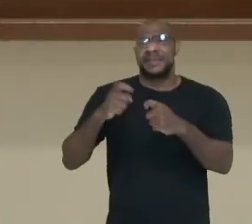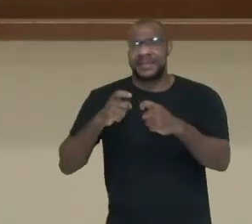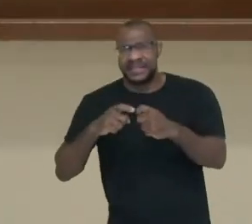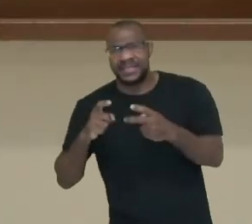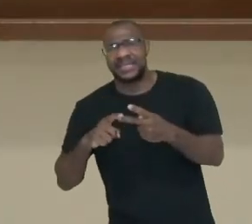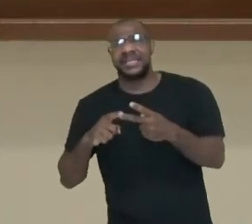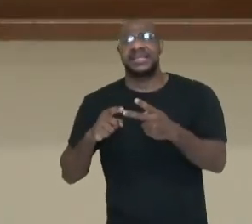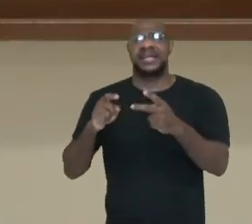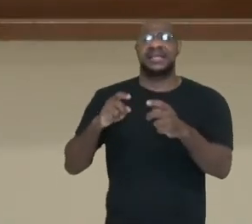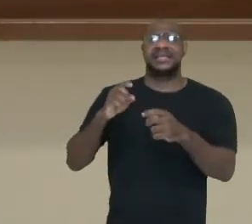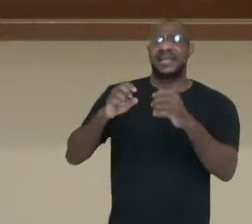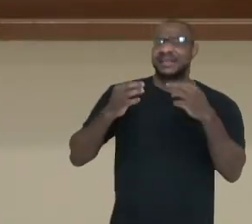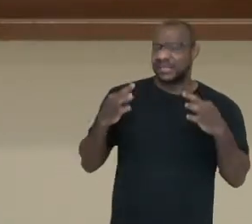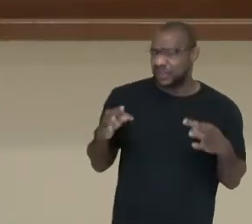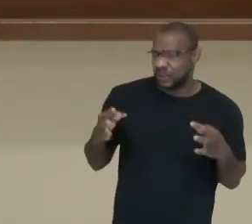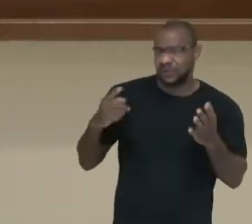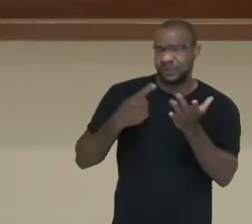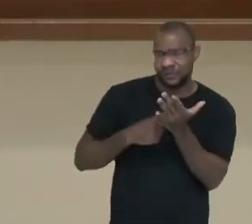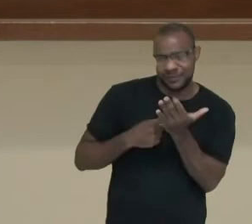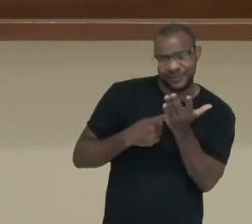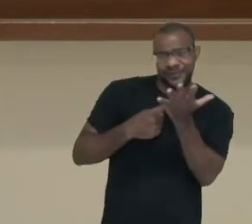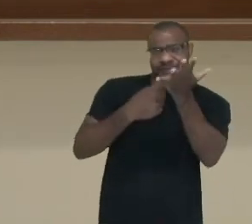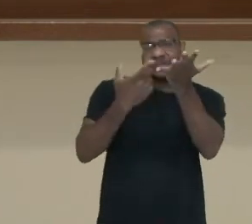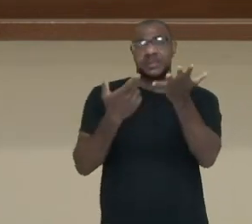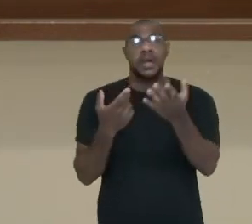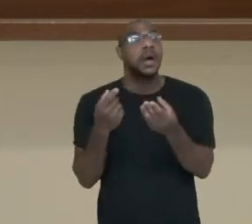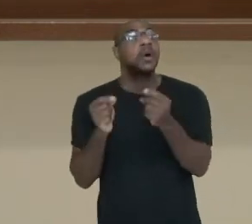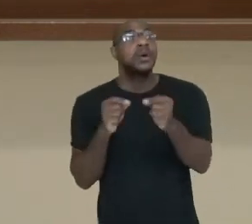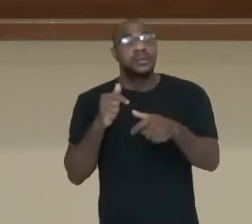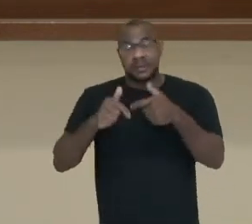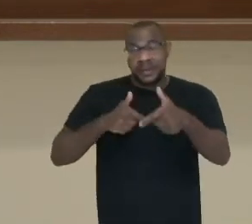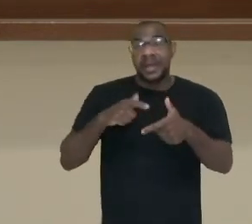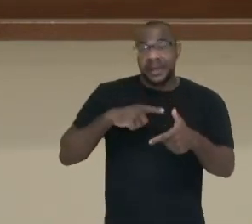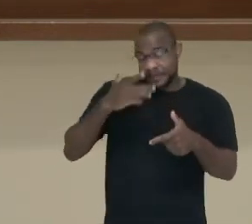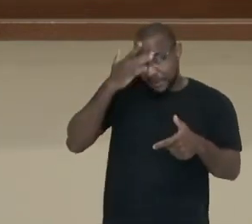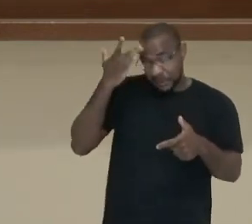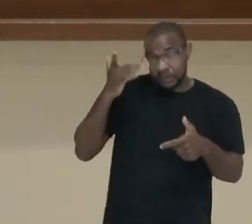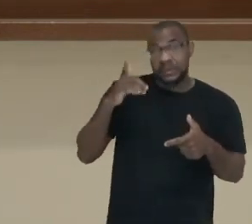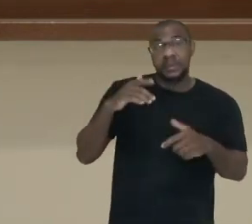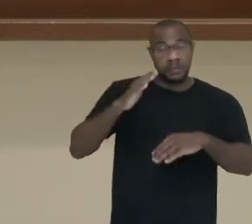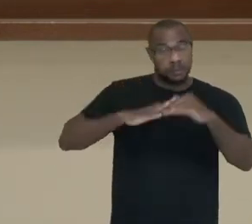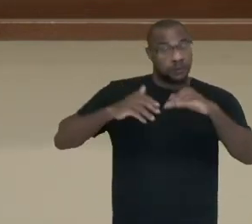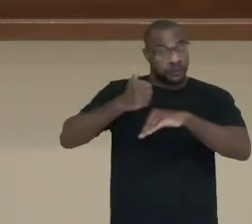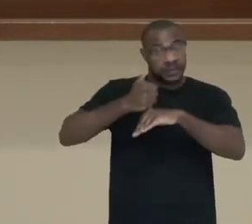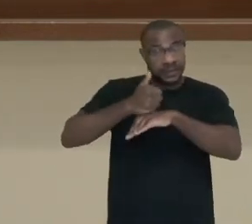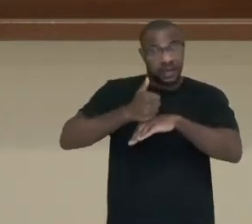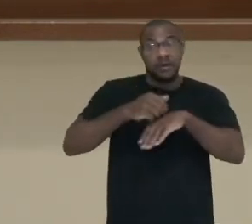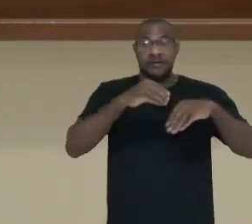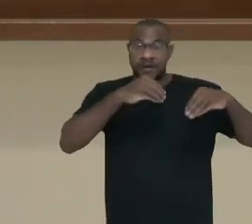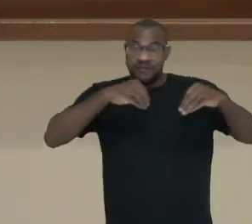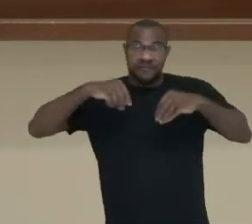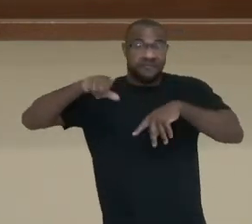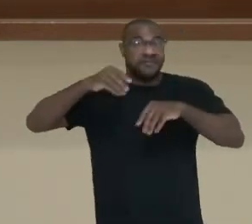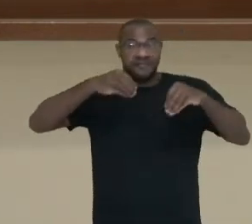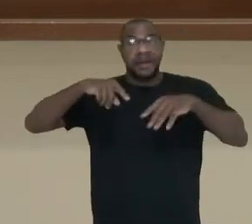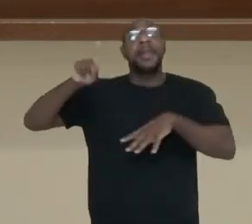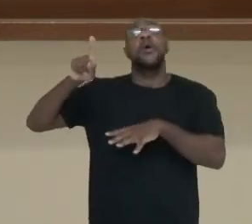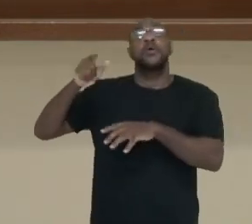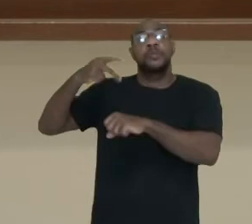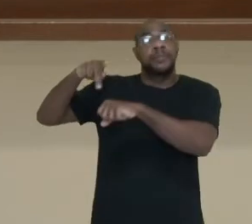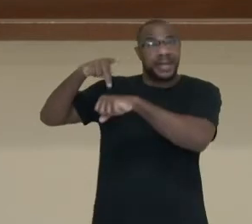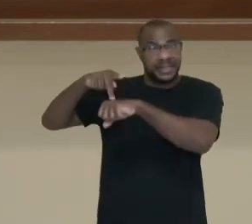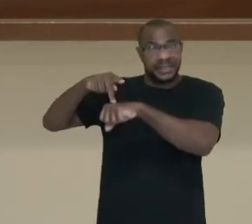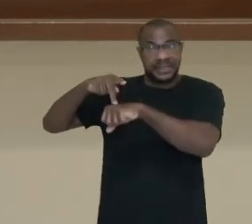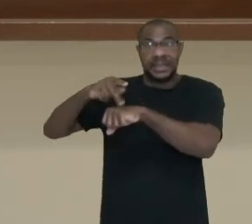propriamente dita ou de qualquer outro setor, se destacam, são levadas para outros países com a promessa de